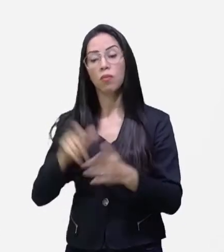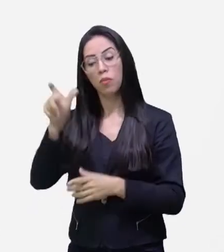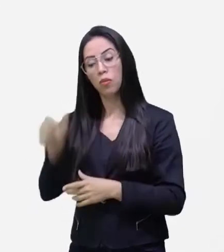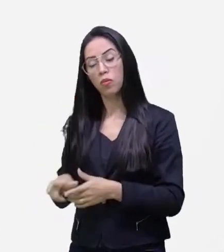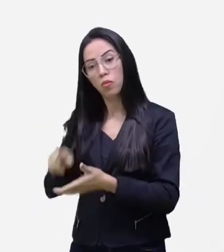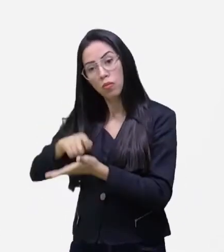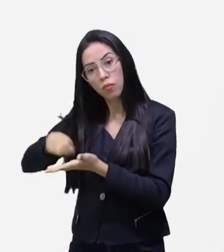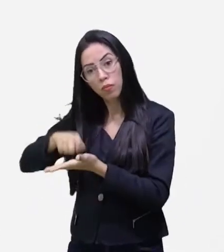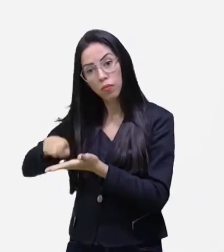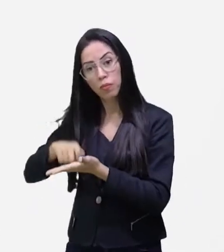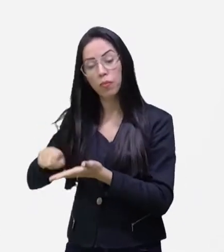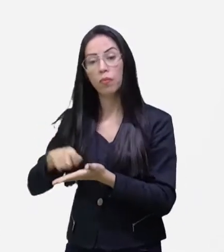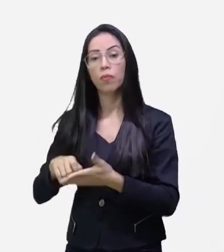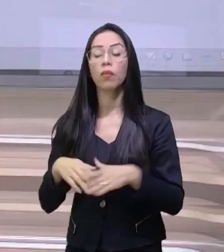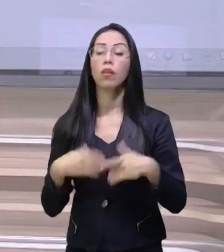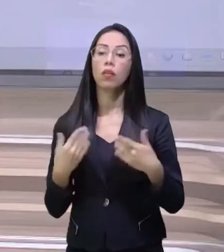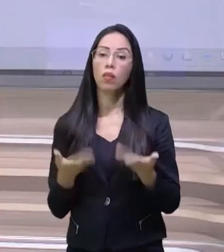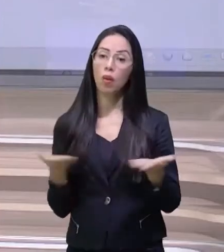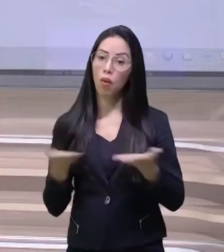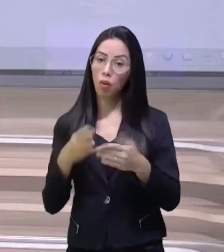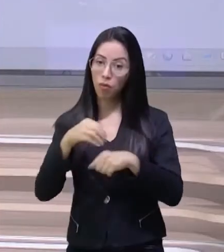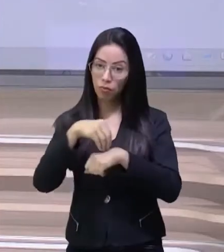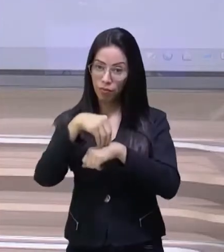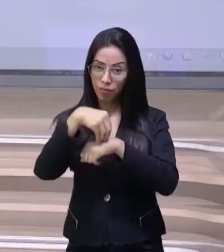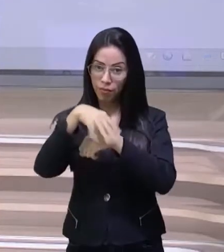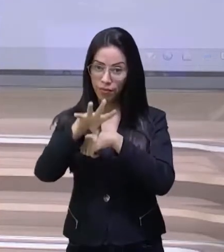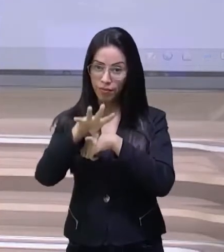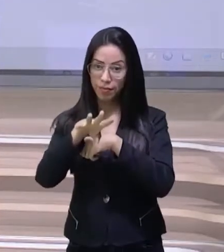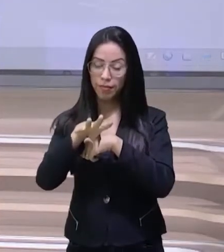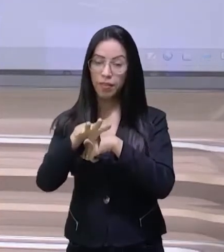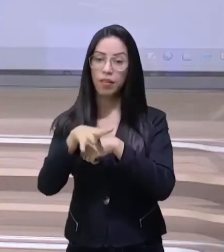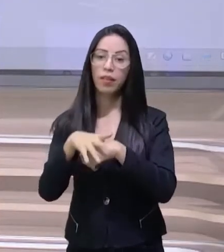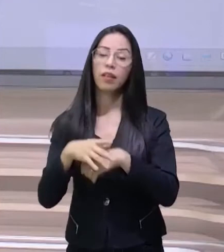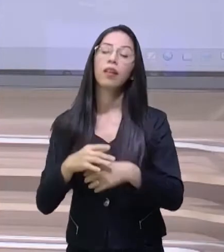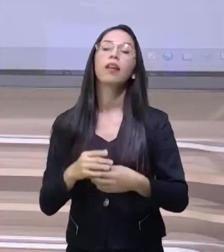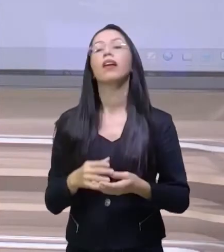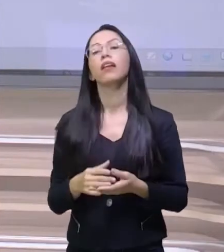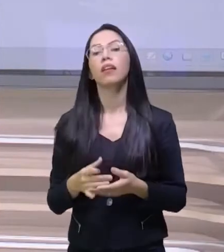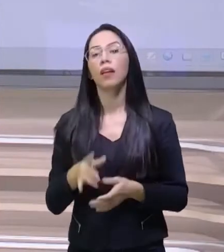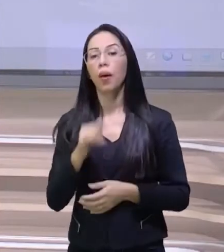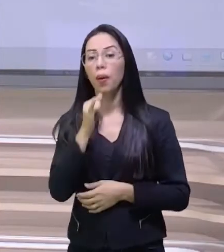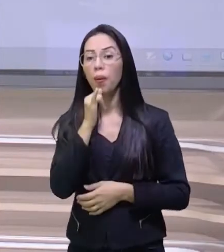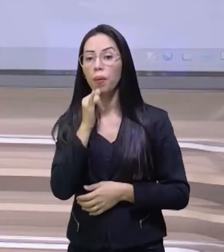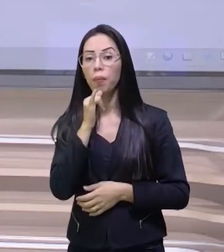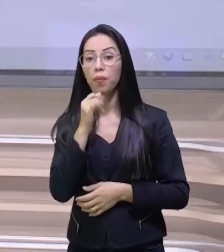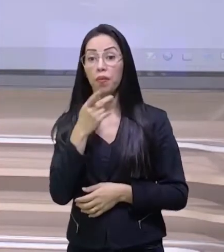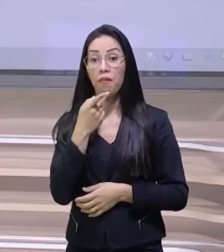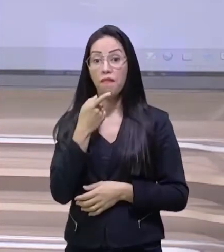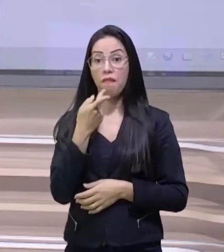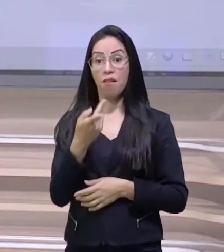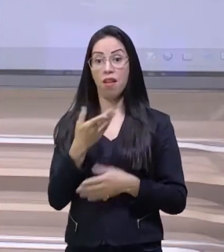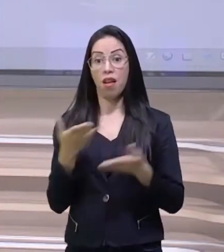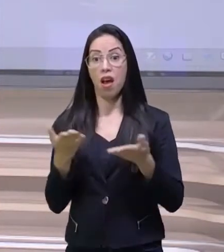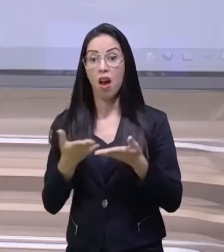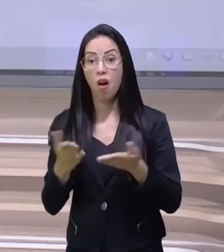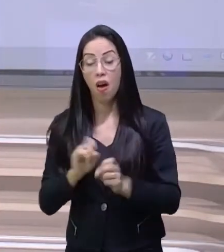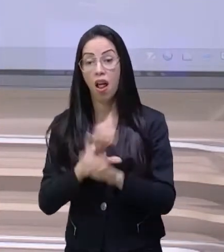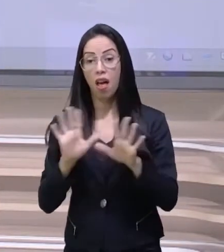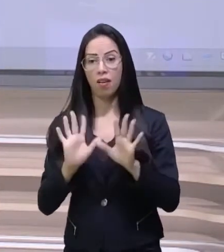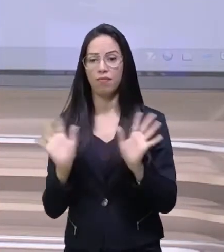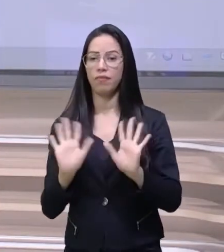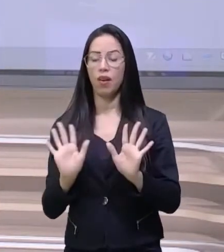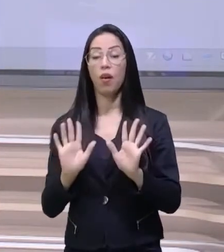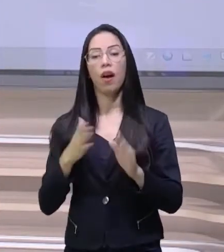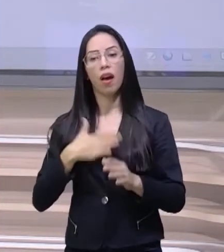aí. Então eu vou lhe dar algumas dicas. Eu não vou dizer para você logo de cara o que a gente vai aprender hoje. Mas antes disso eu quero ler